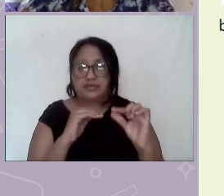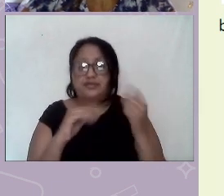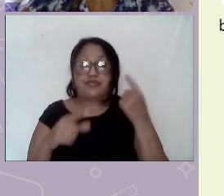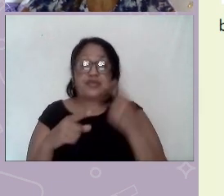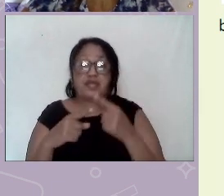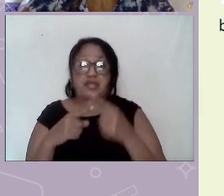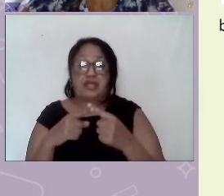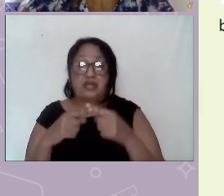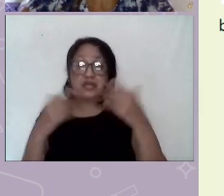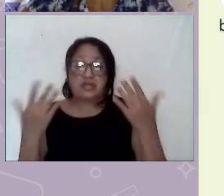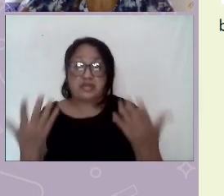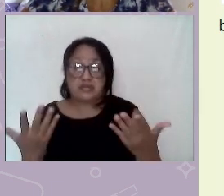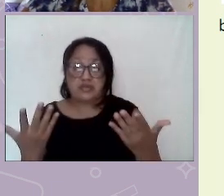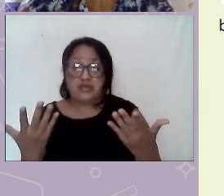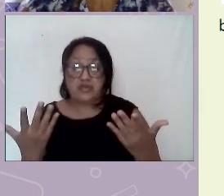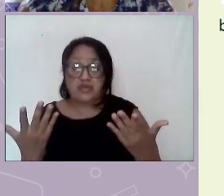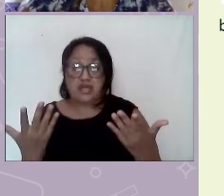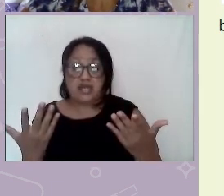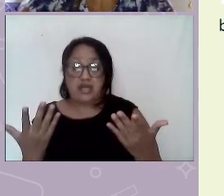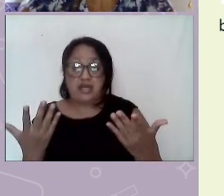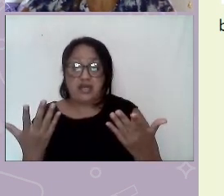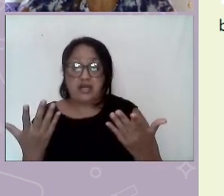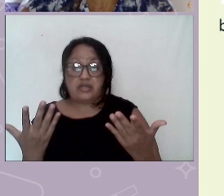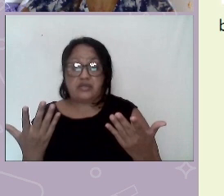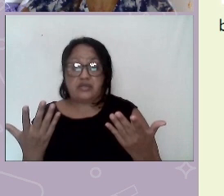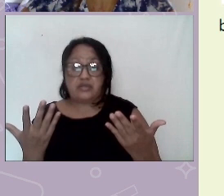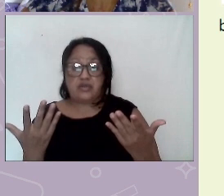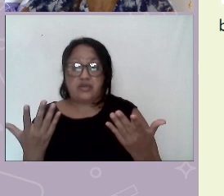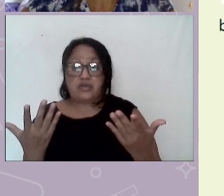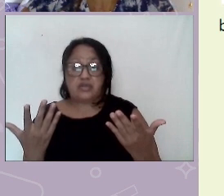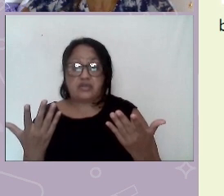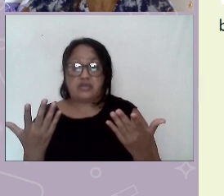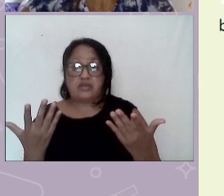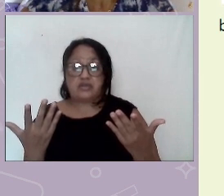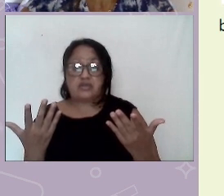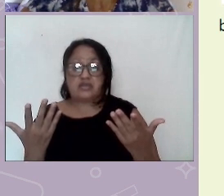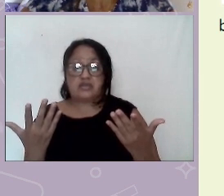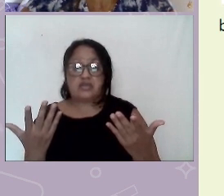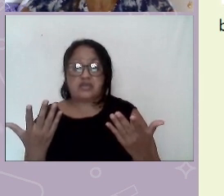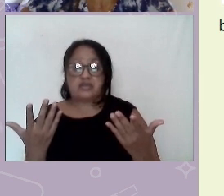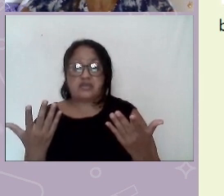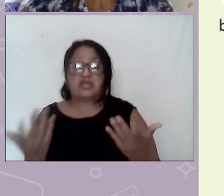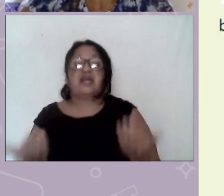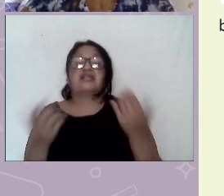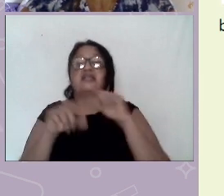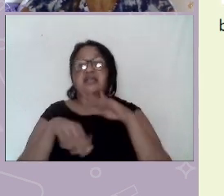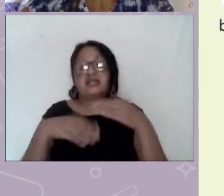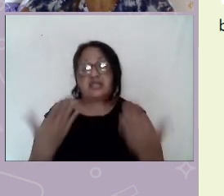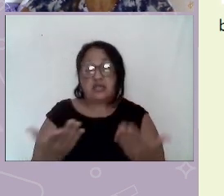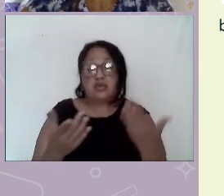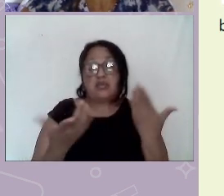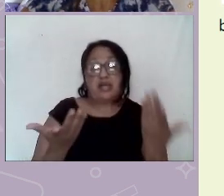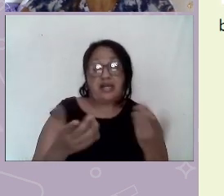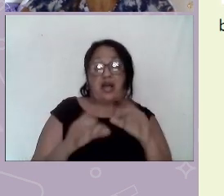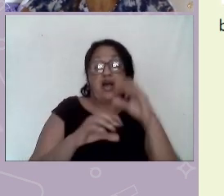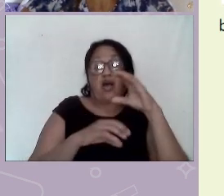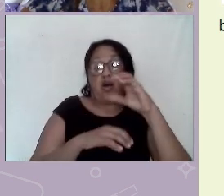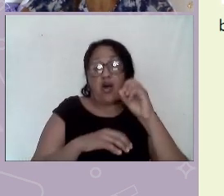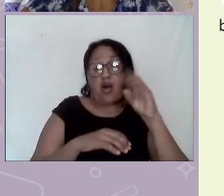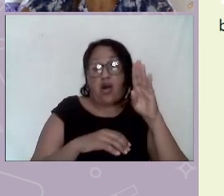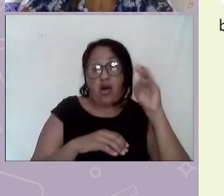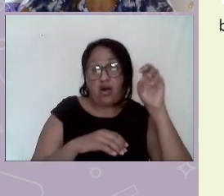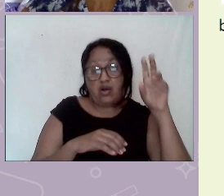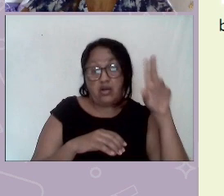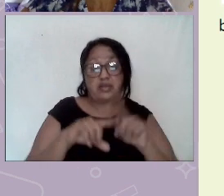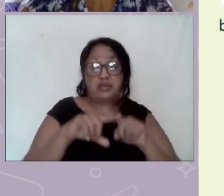representação da pilha seria cobre no estado sólido passando para cobre 2 mais no estado